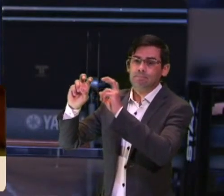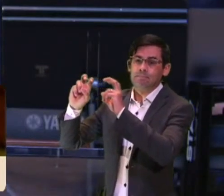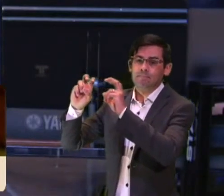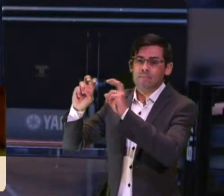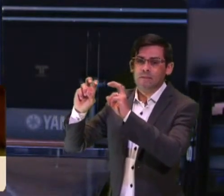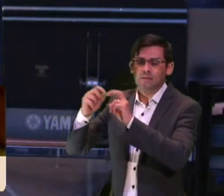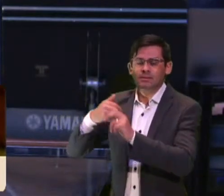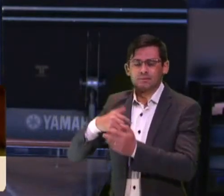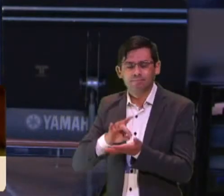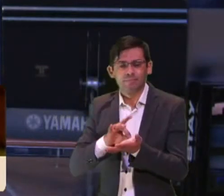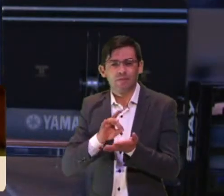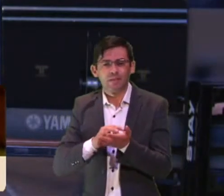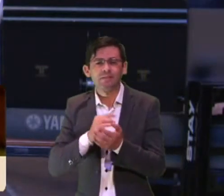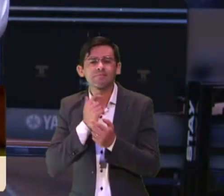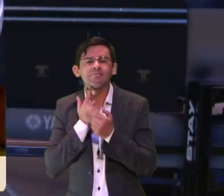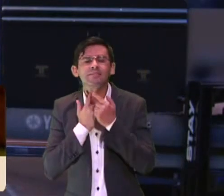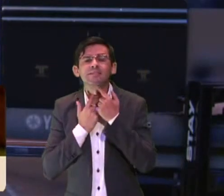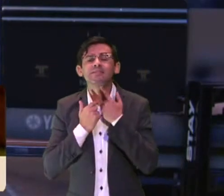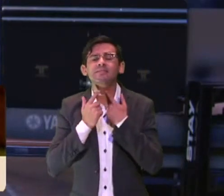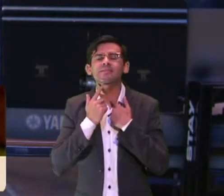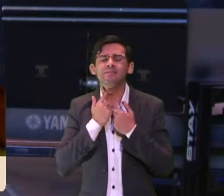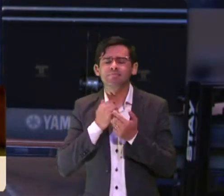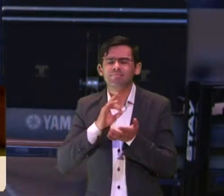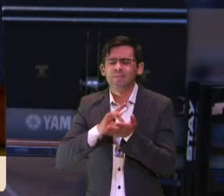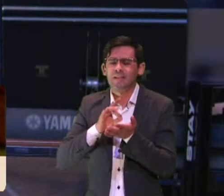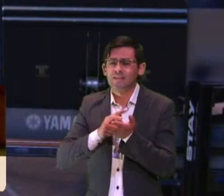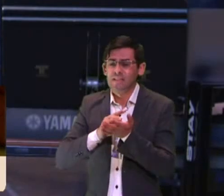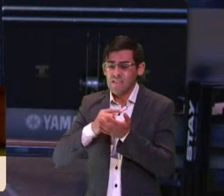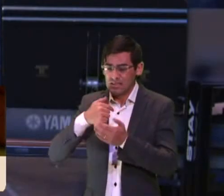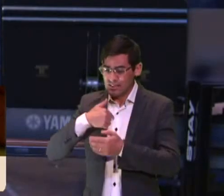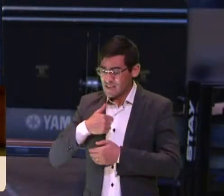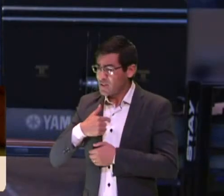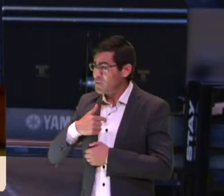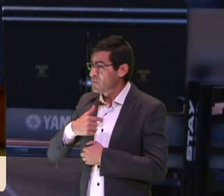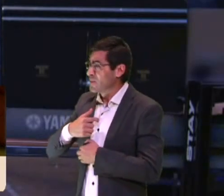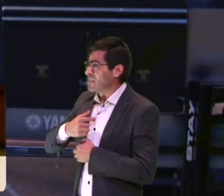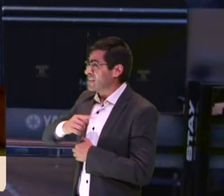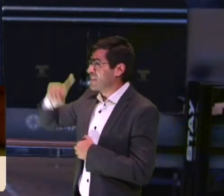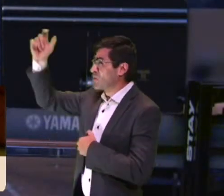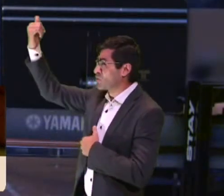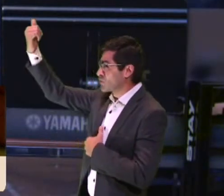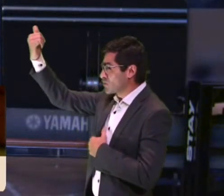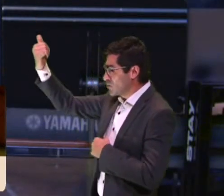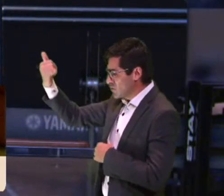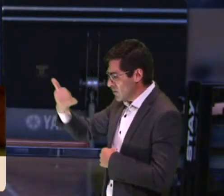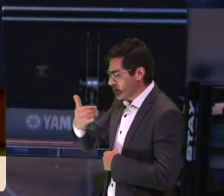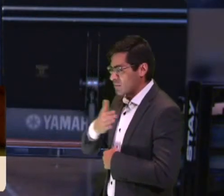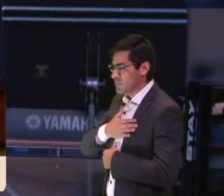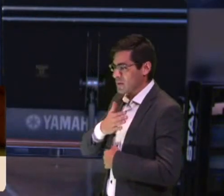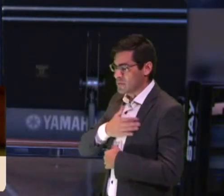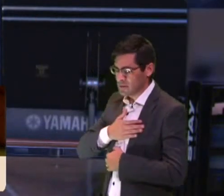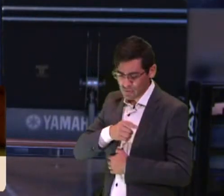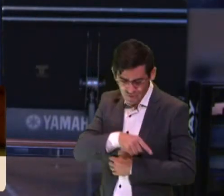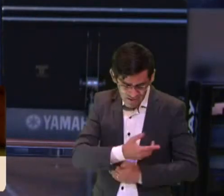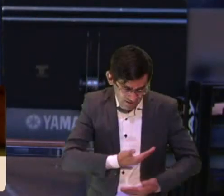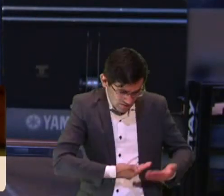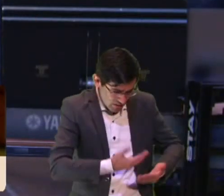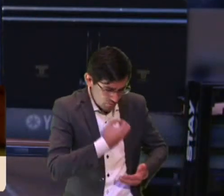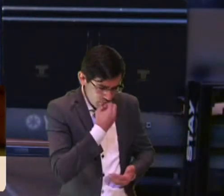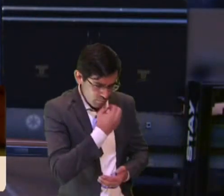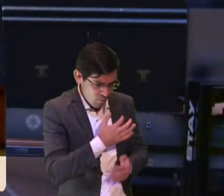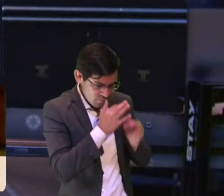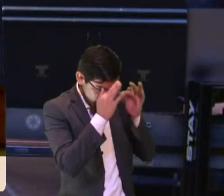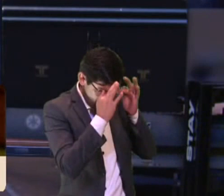Como eu desejo ouvir do meu Senhor: servo bom e fiel, foste fiel no